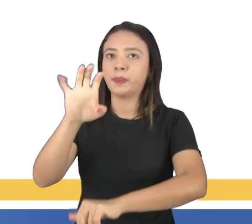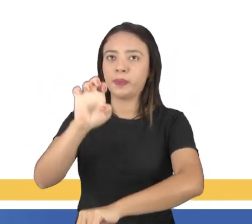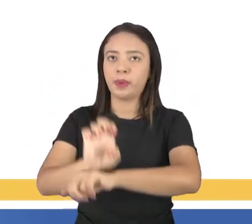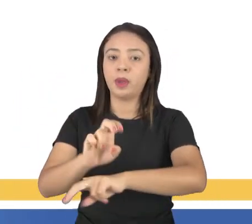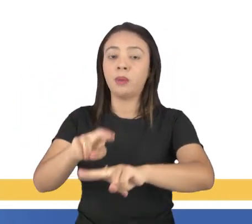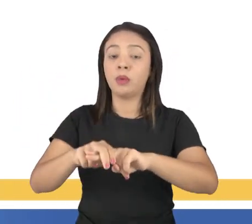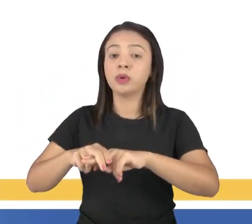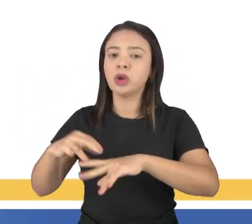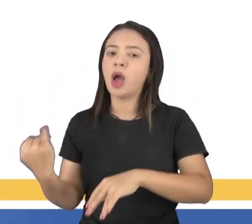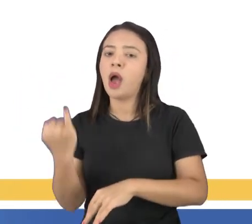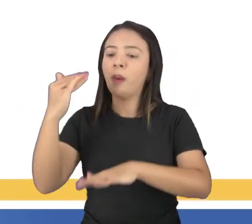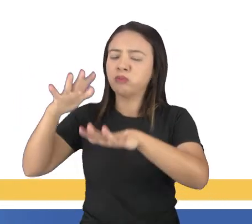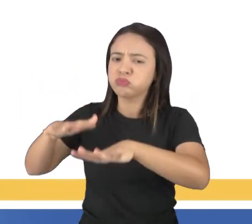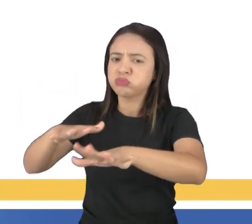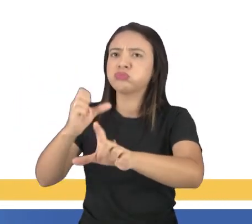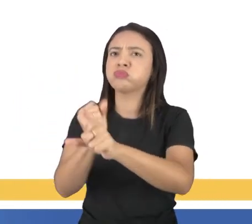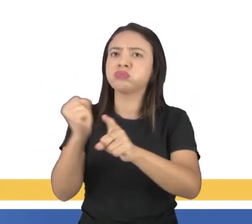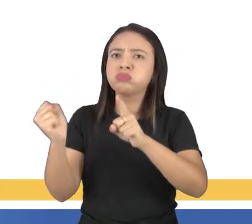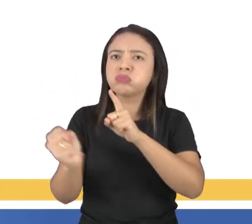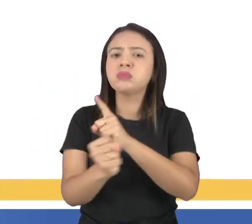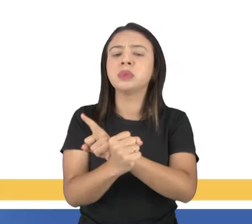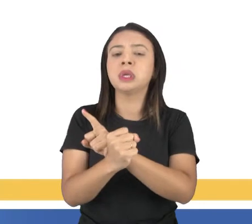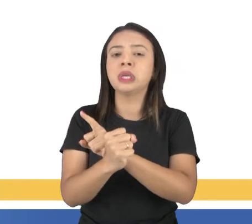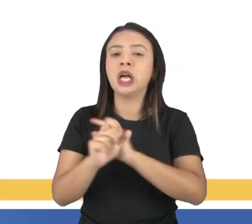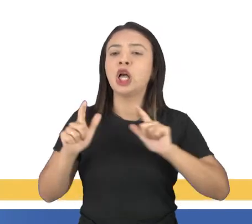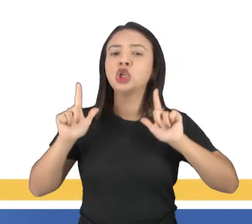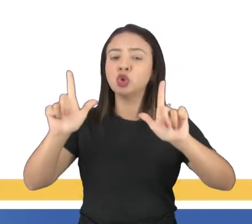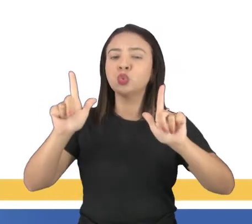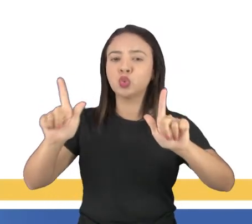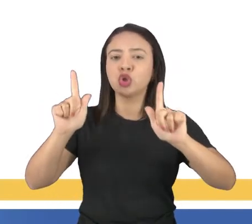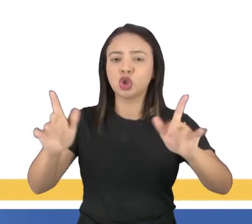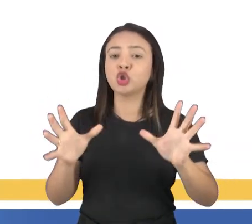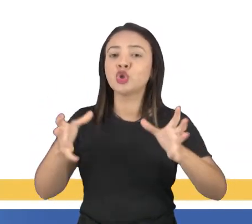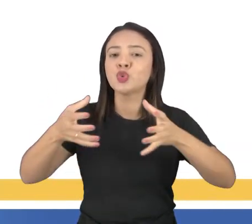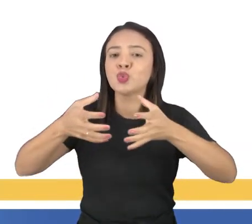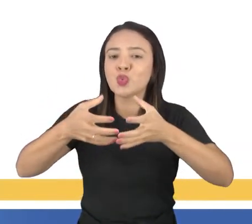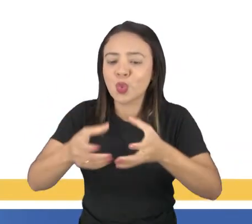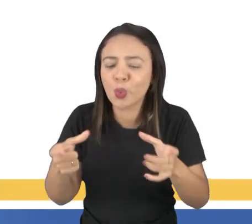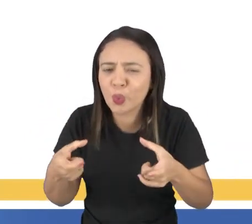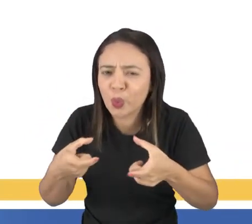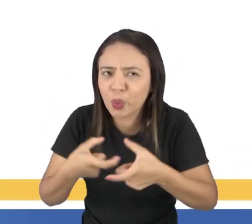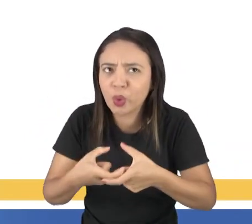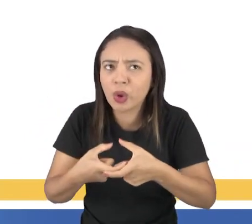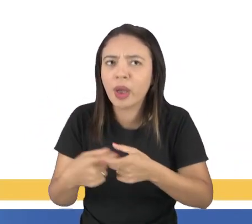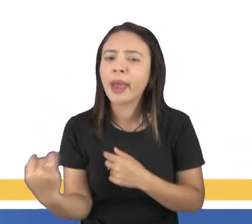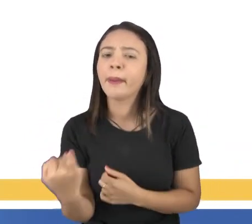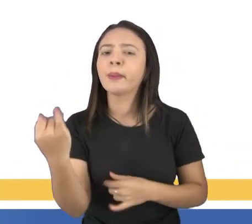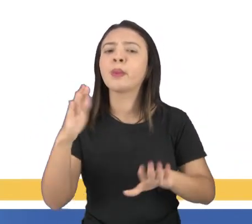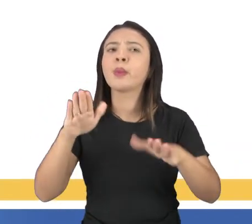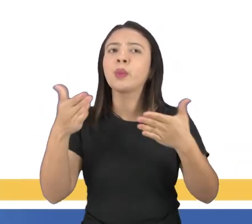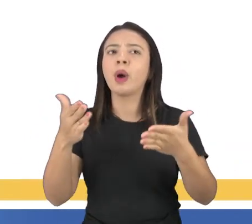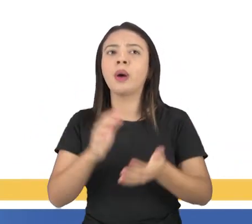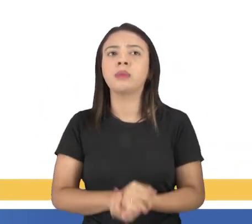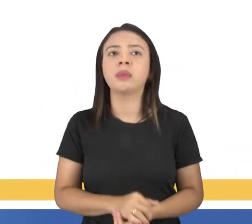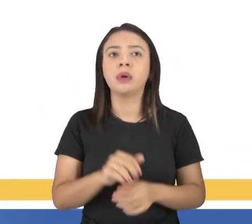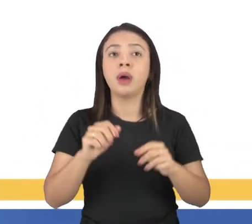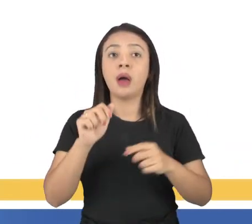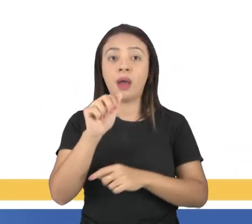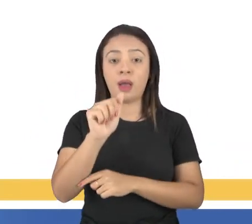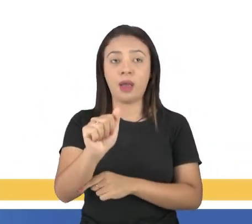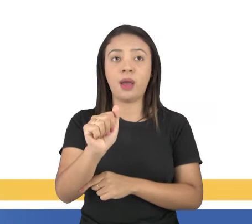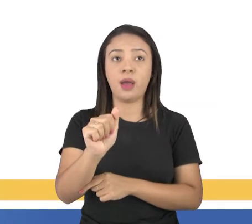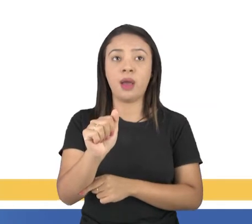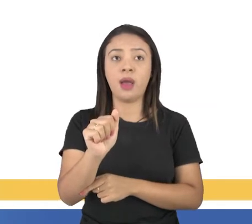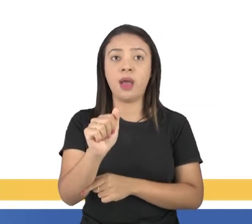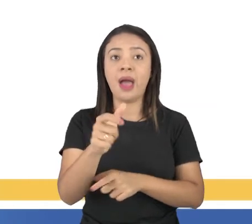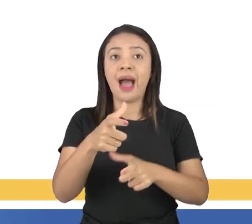as reivindicações de grupos minoritários se dá por quê? Qual que é a importância desses movimentos? A. Aumentam da